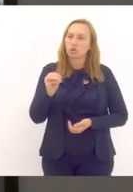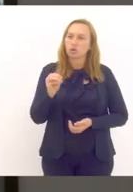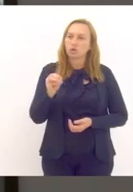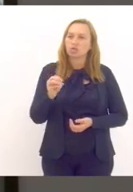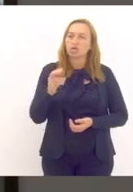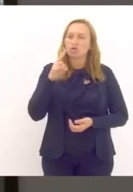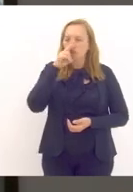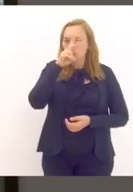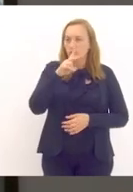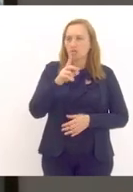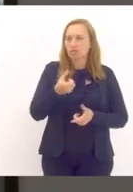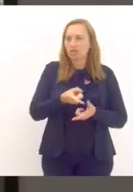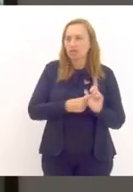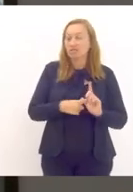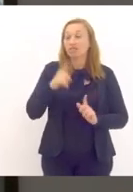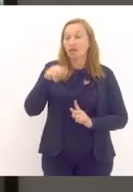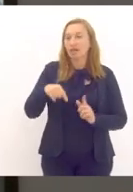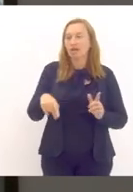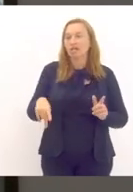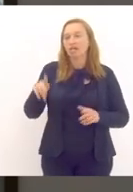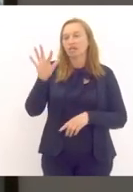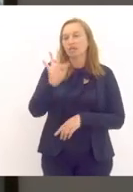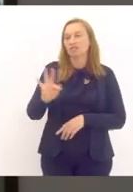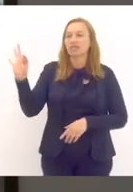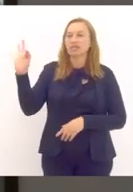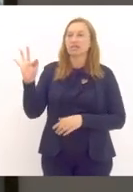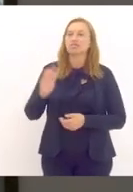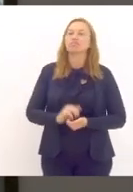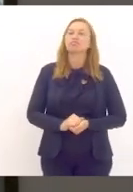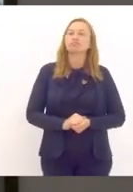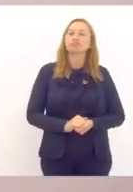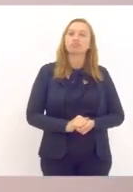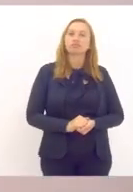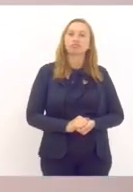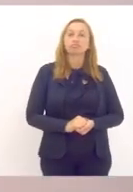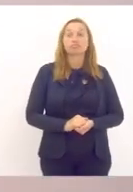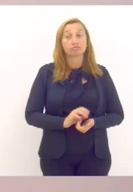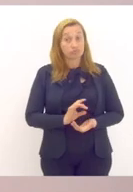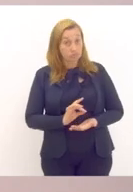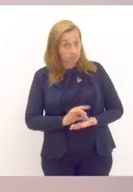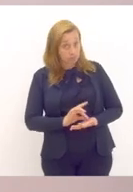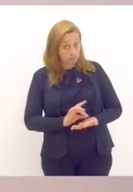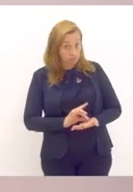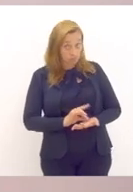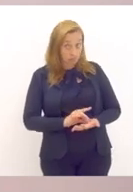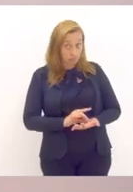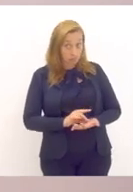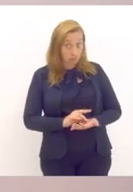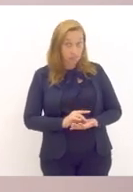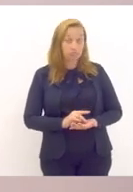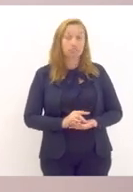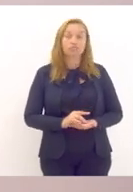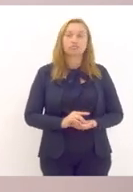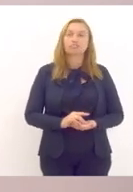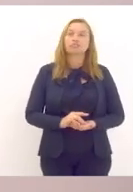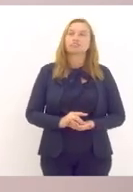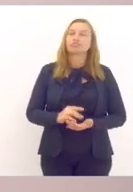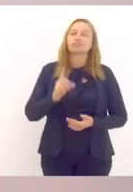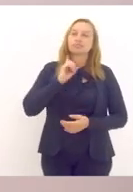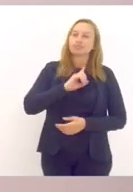senhores, é com a União. Deixa eu contar para vocês. Verdade, mesma verdade para Minas, São